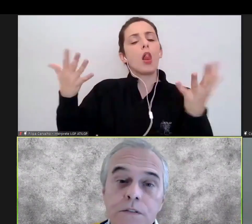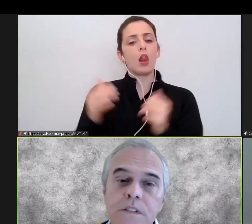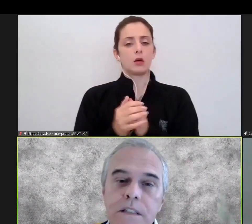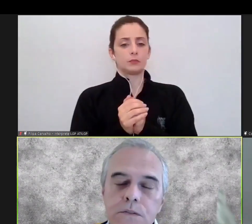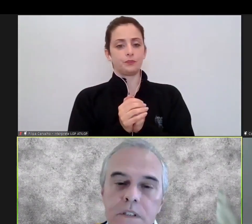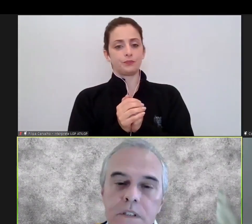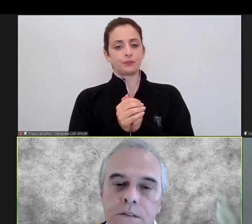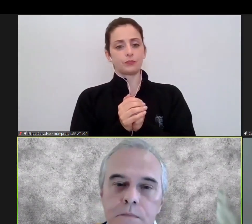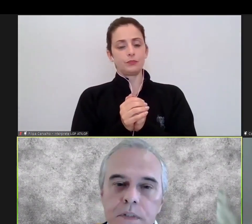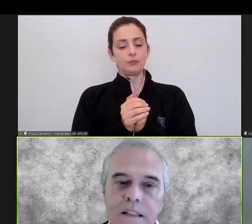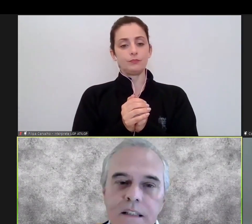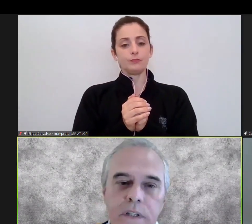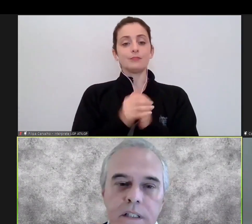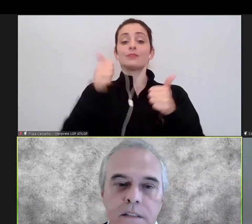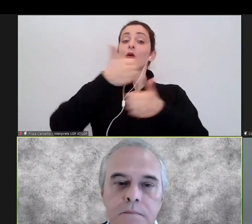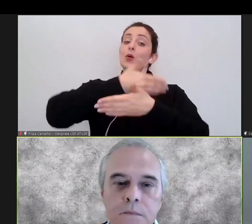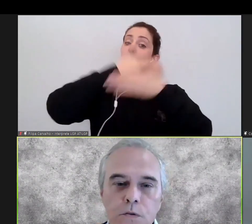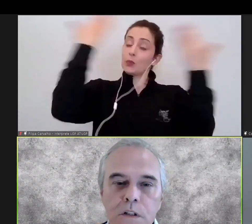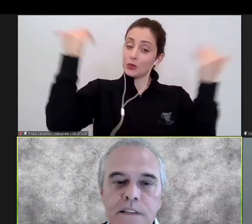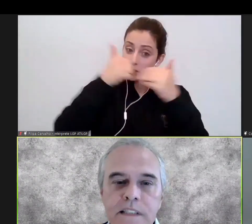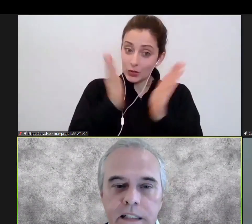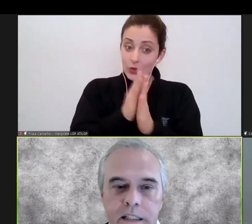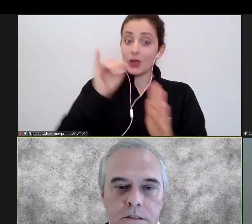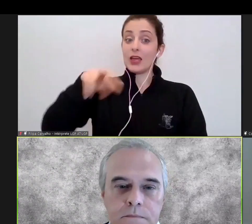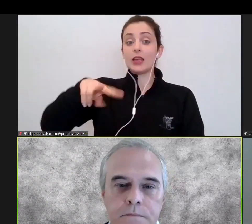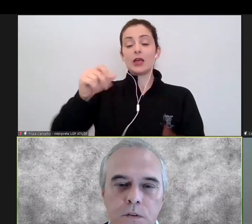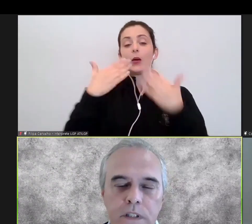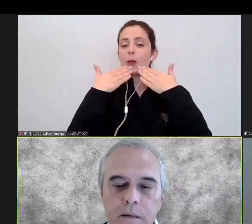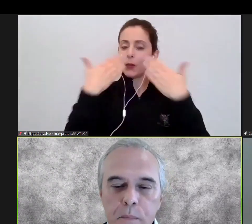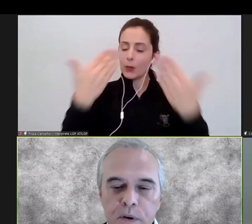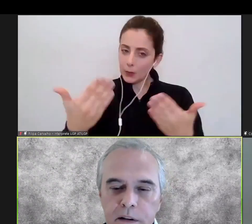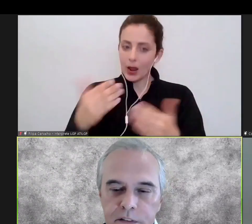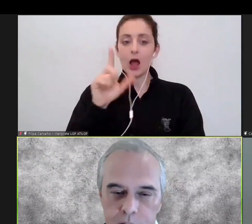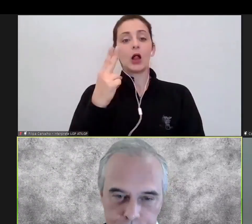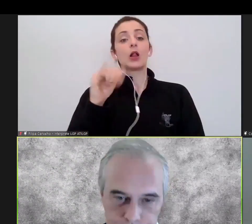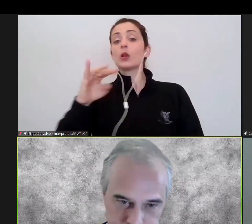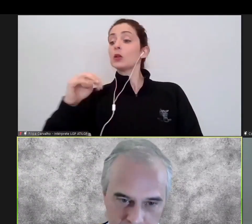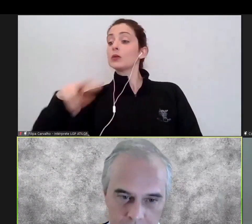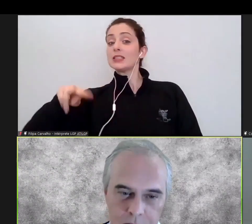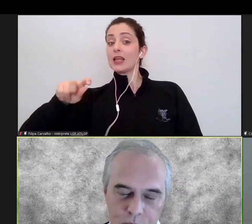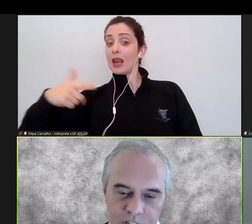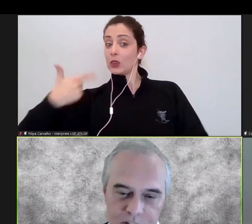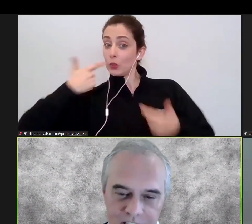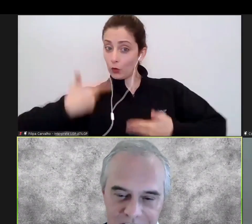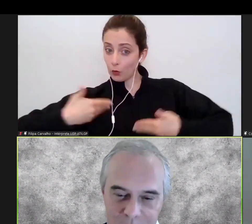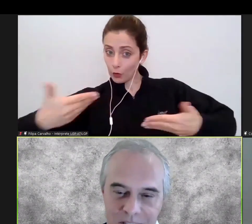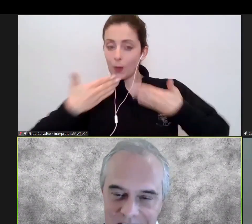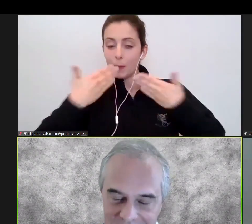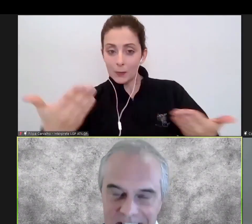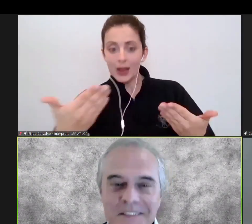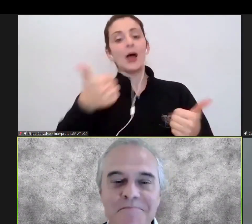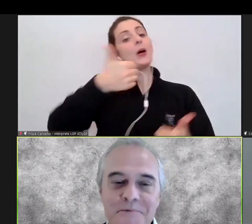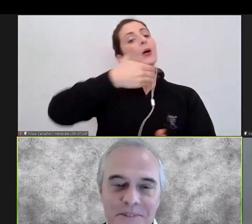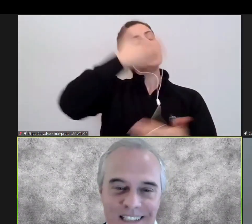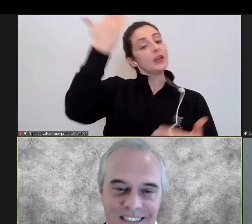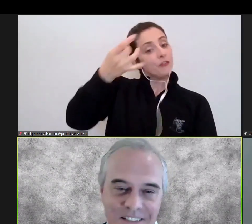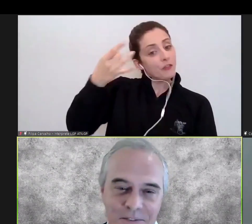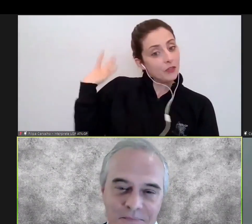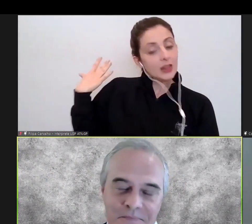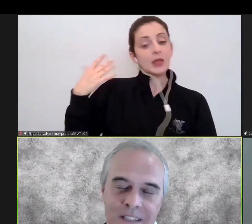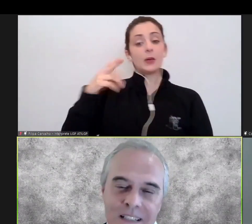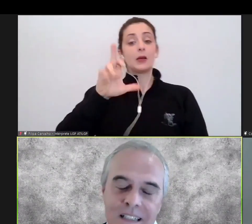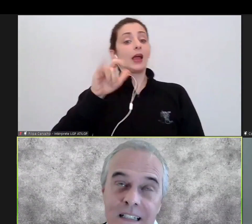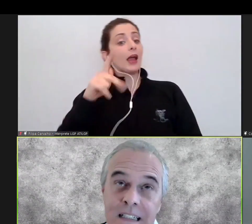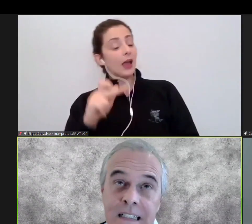Bom dia a todos e a todas. Obrigadão, Ina, doutora Luísa Neto, a toda a equipe pelo evento. Bom dia, Filipa, Rita,